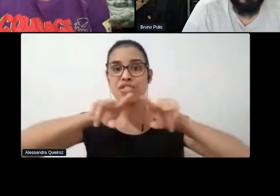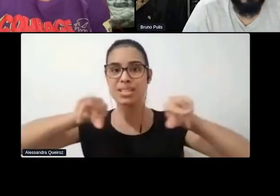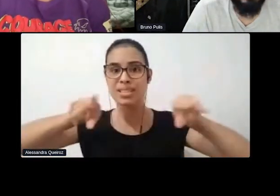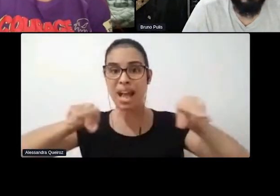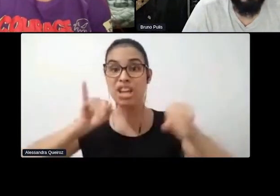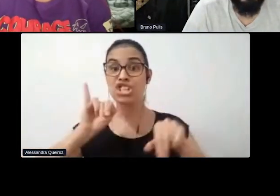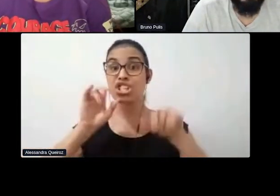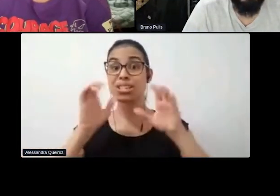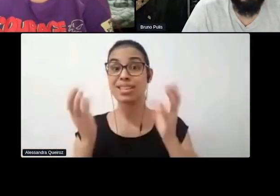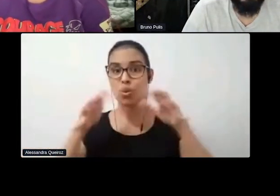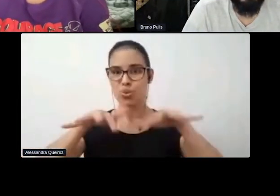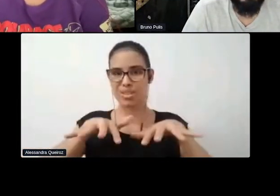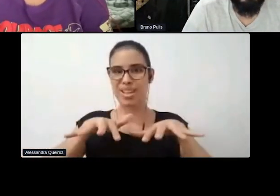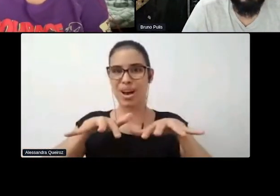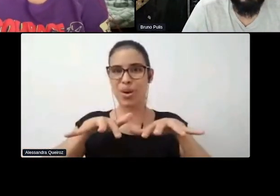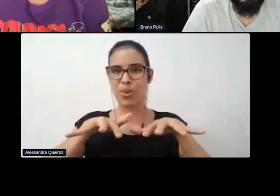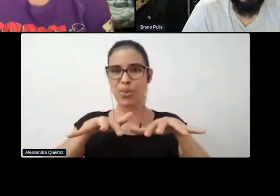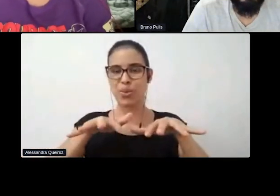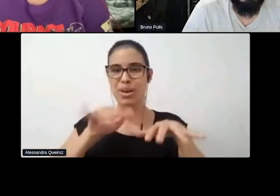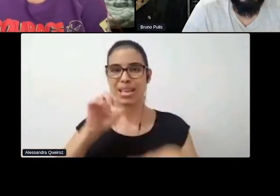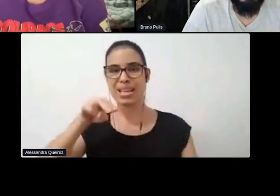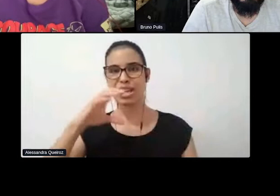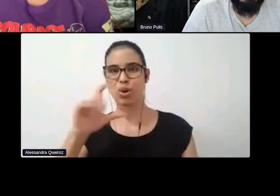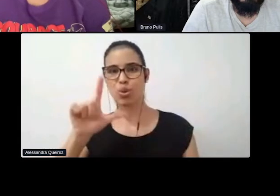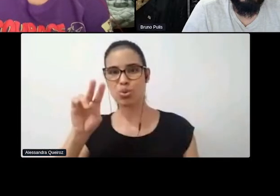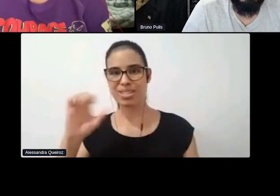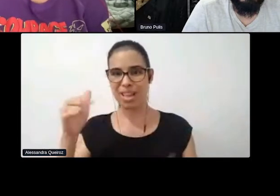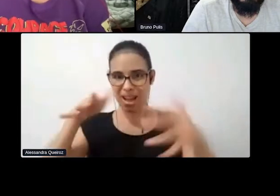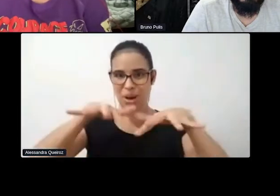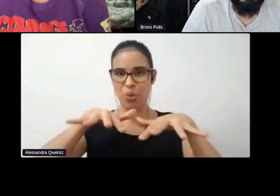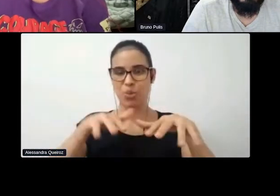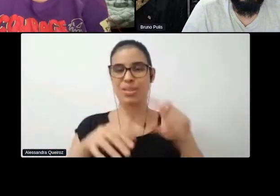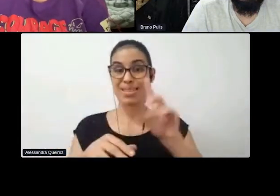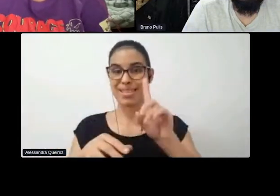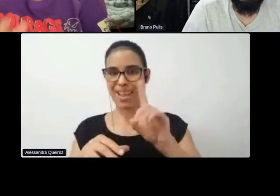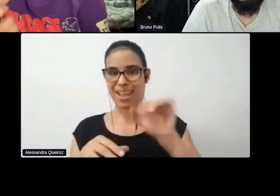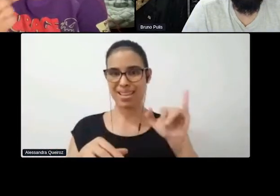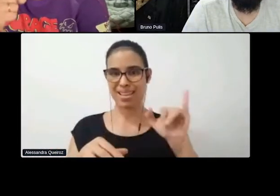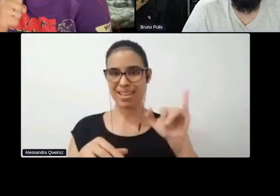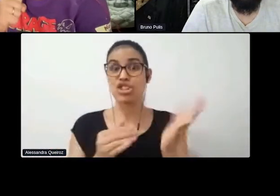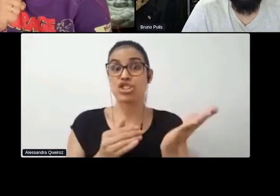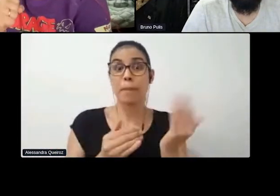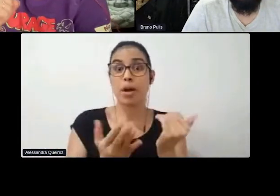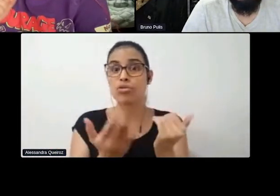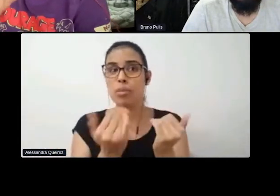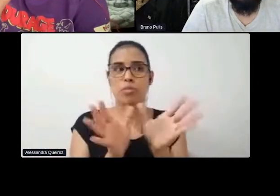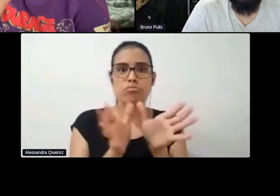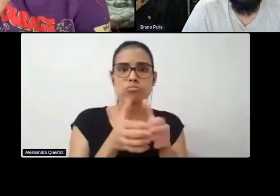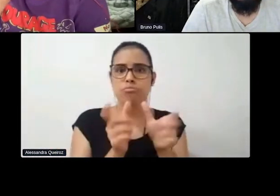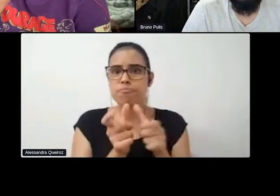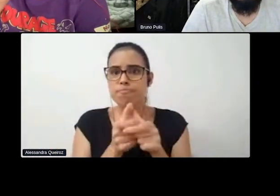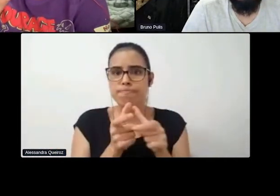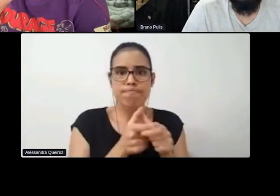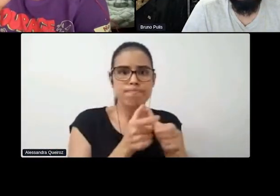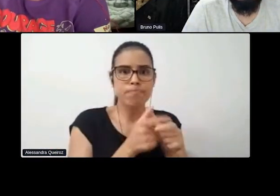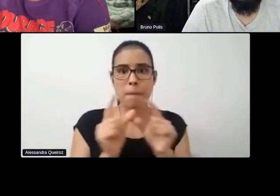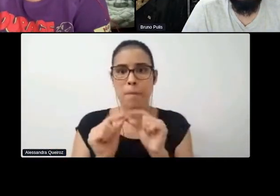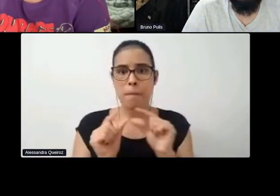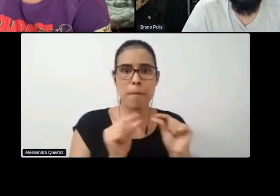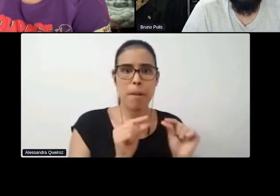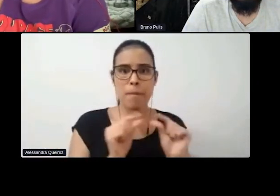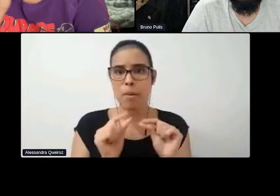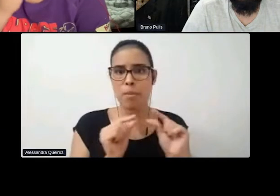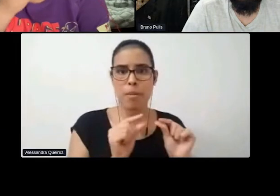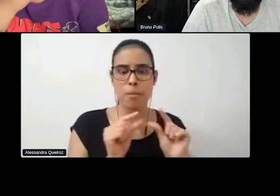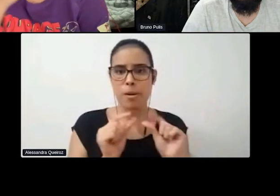começou a trabalhar com alguns casos, pilotos. Então, por exemplo, será que eu posso deixar esse